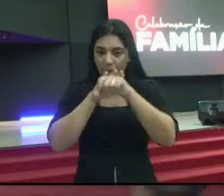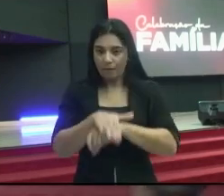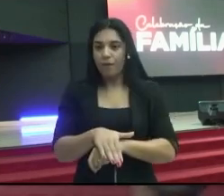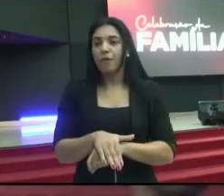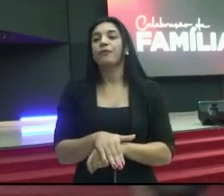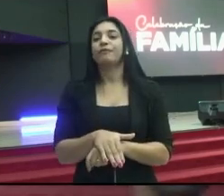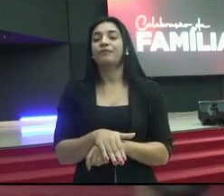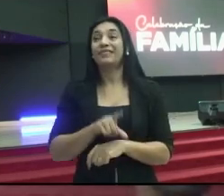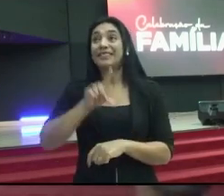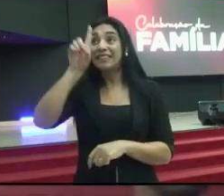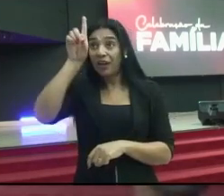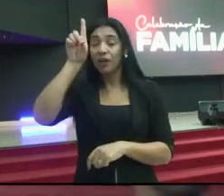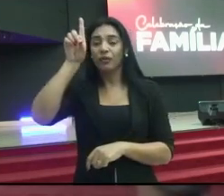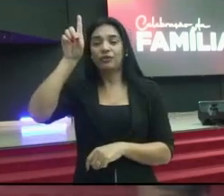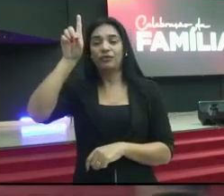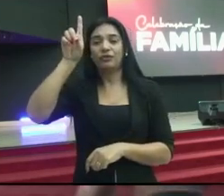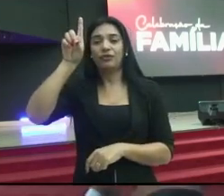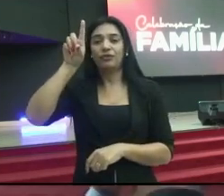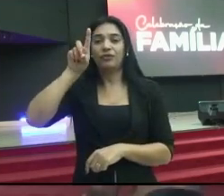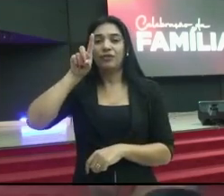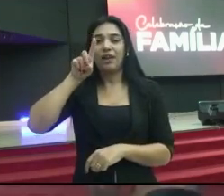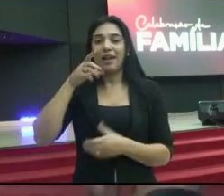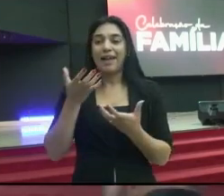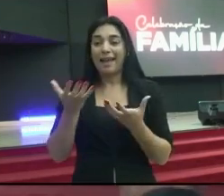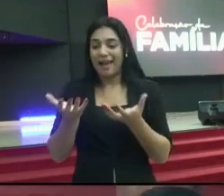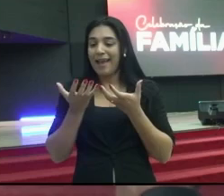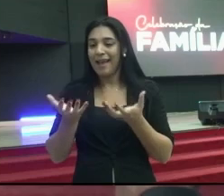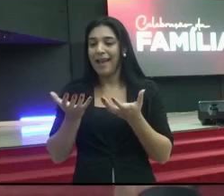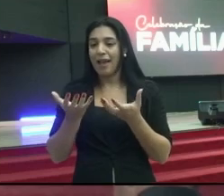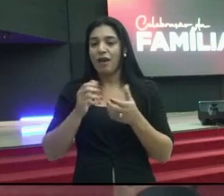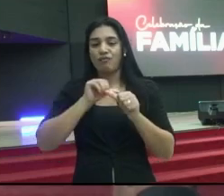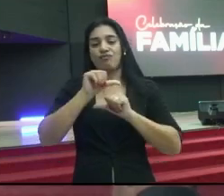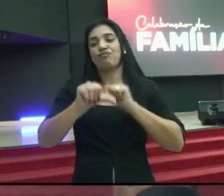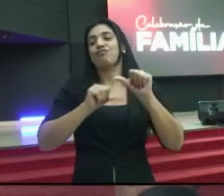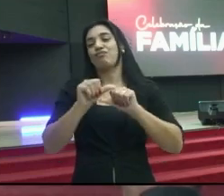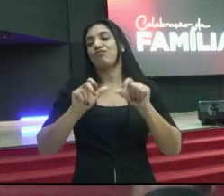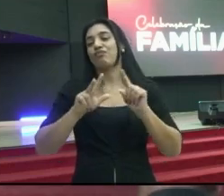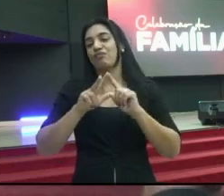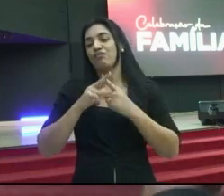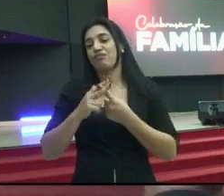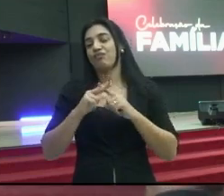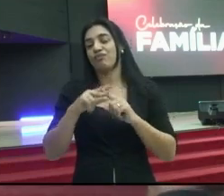noite, Deus quer reconstruir os seus sonhos.